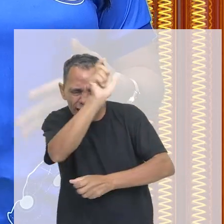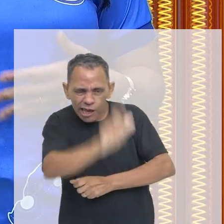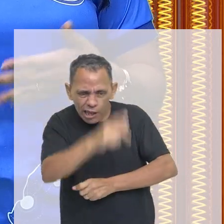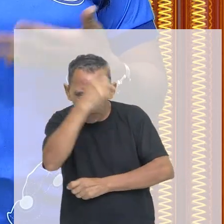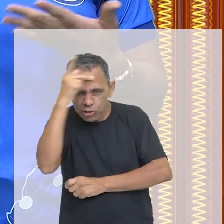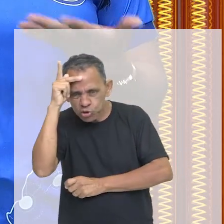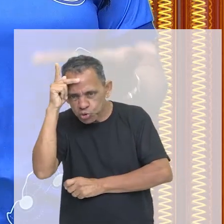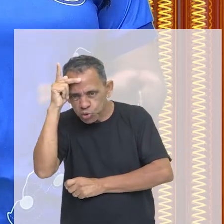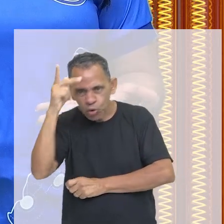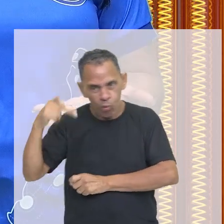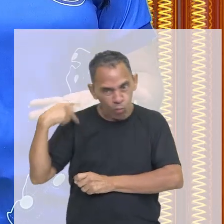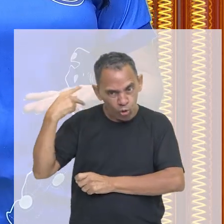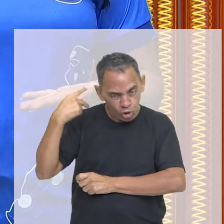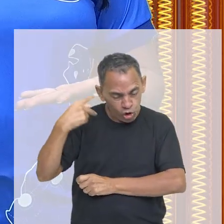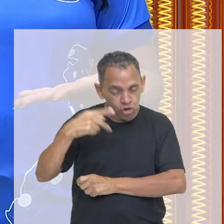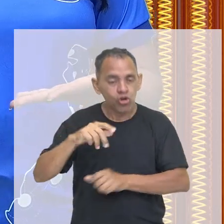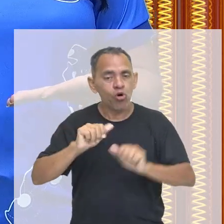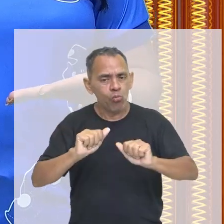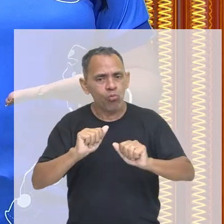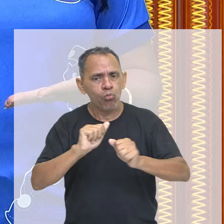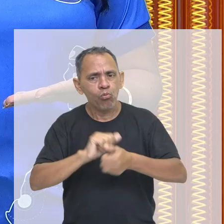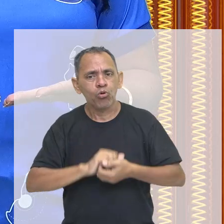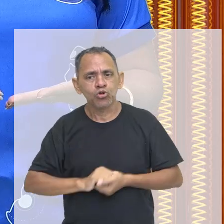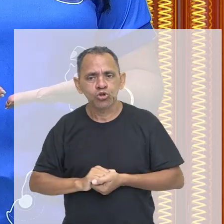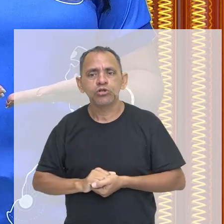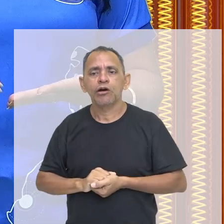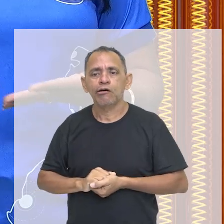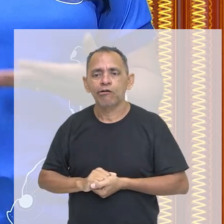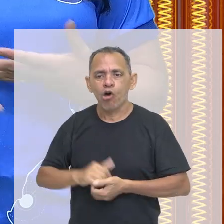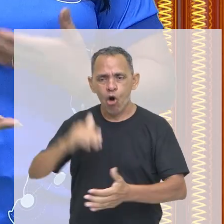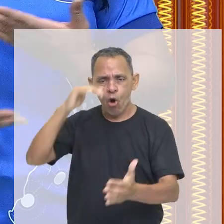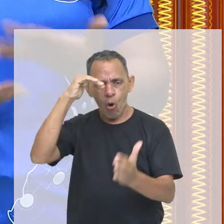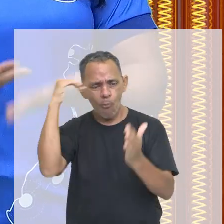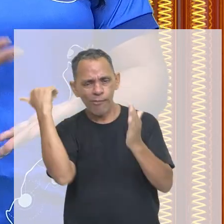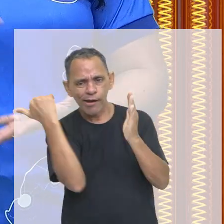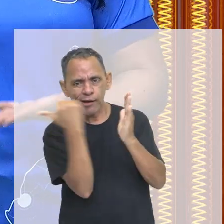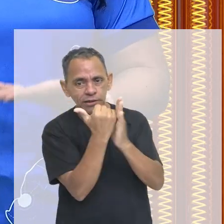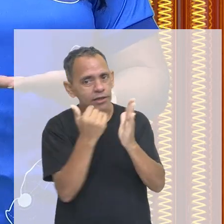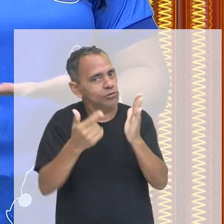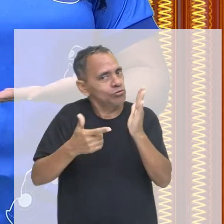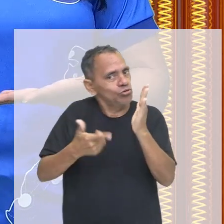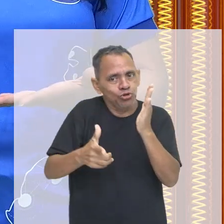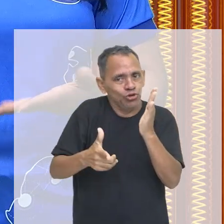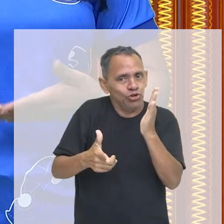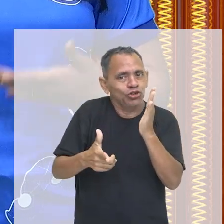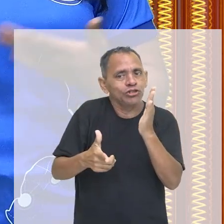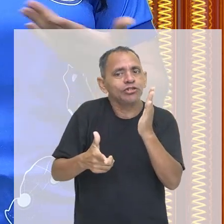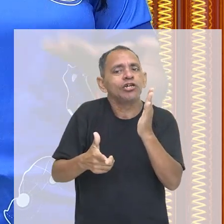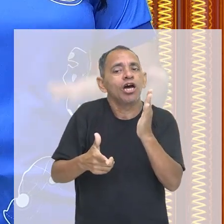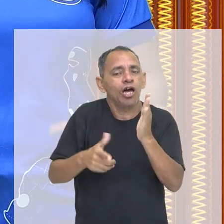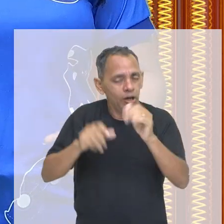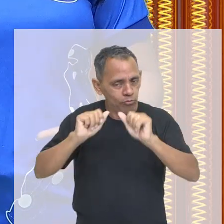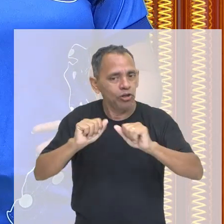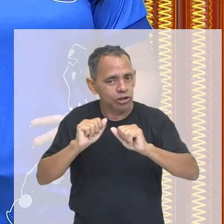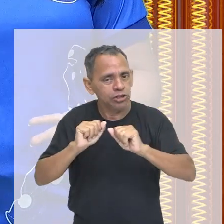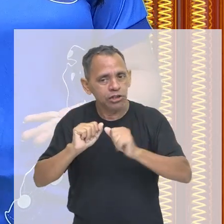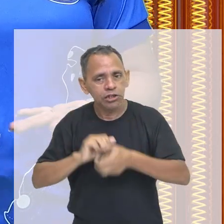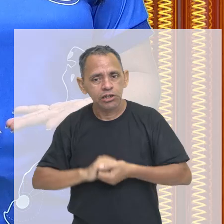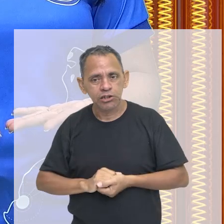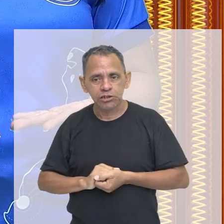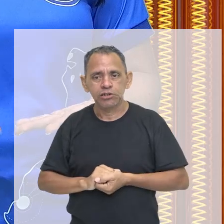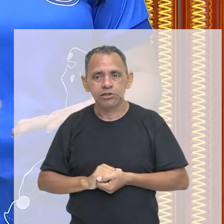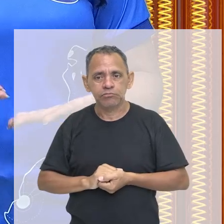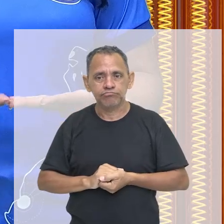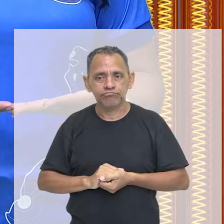civil-militar visse que aquele parlamentar pudesse estar causando algum problema, algum empecilho para a aplicabilidade das